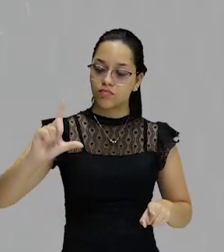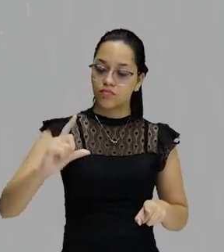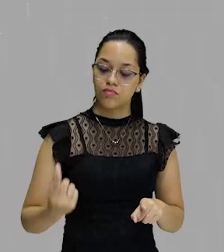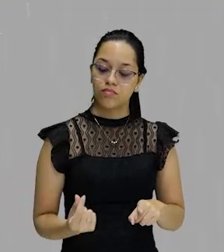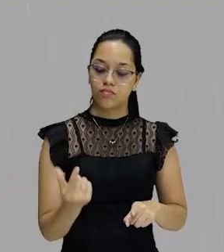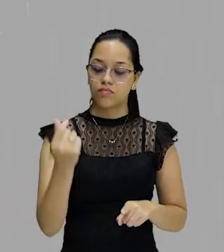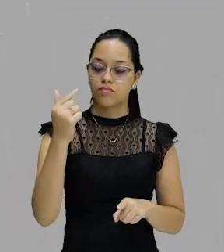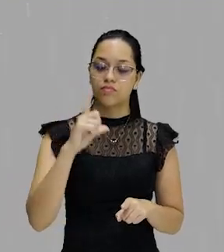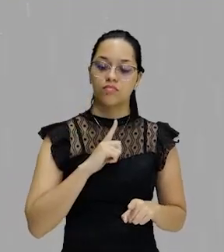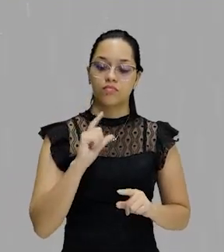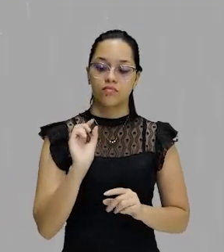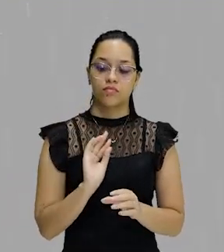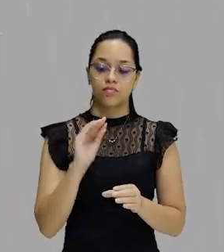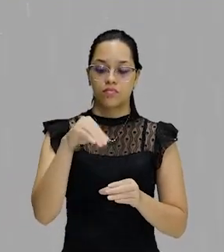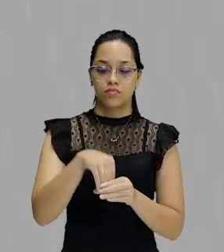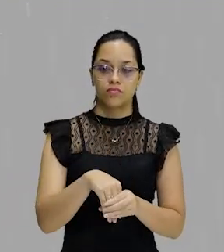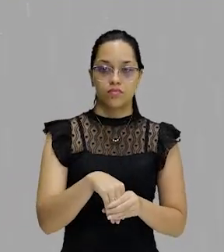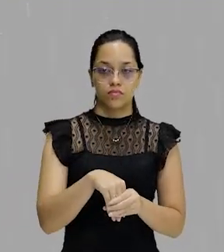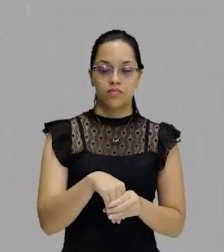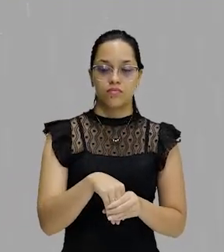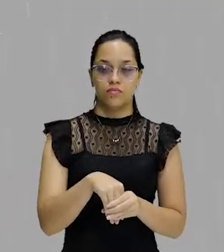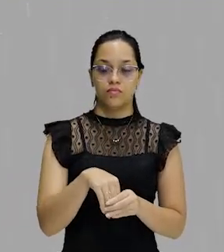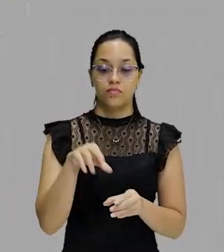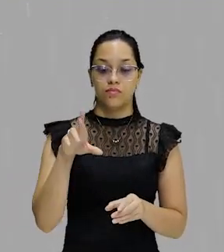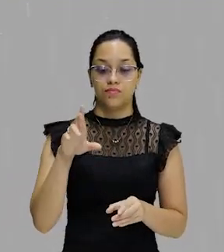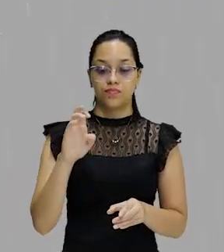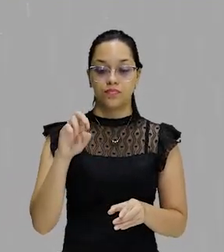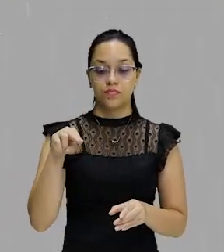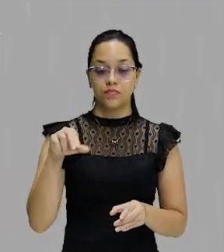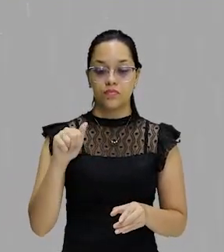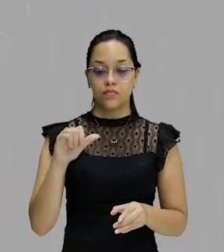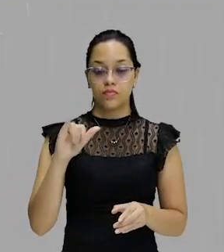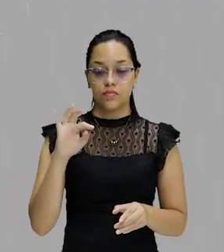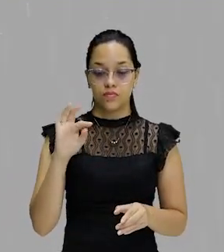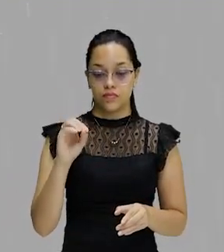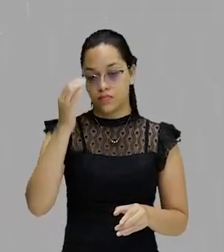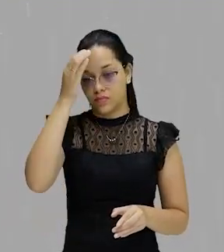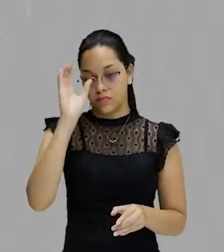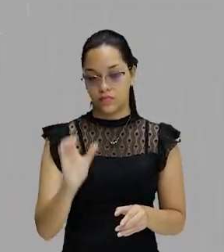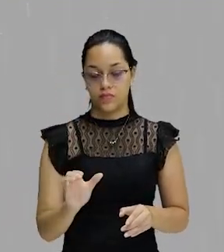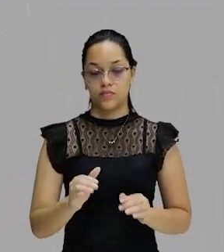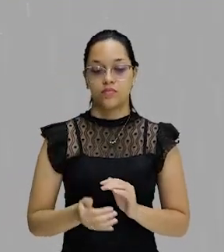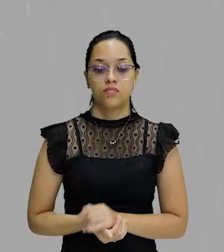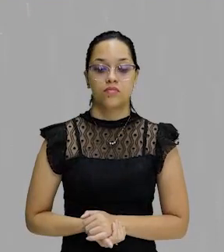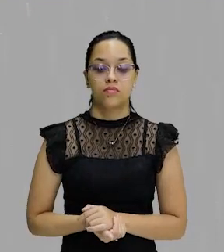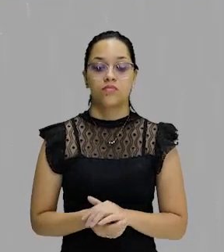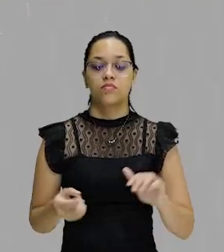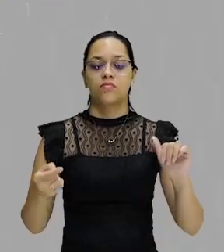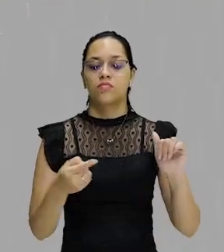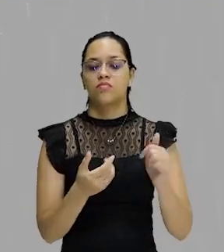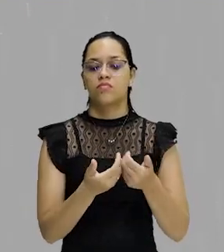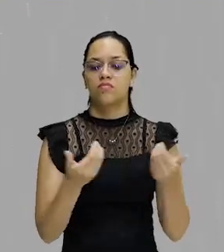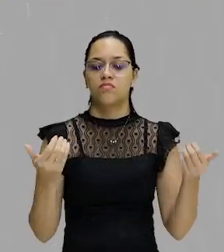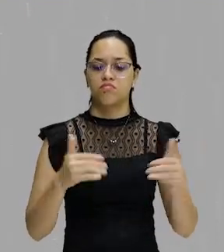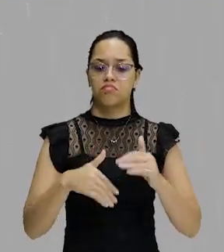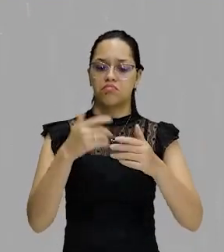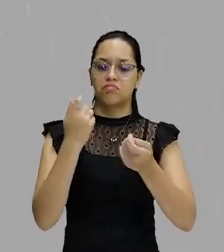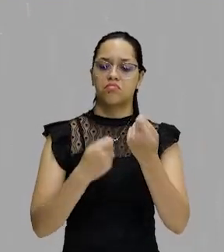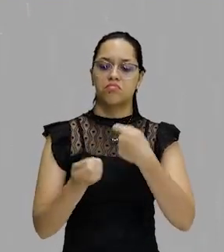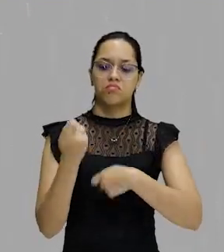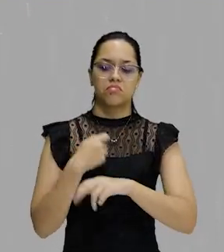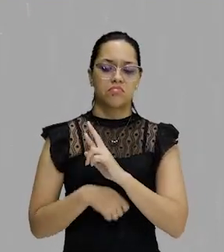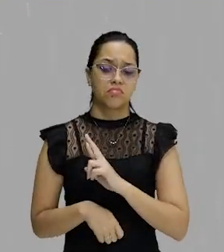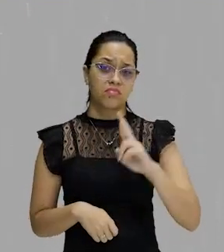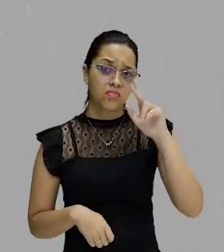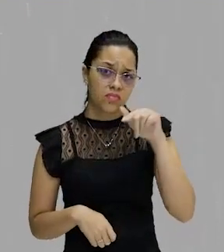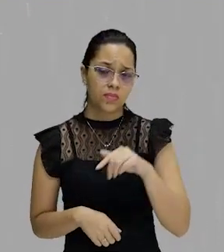estar presente dentro do renascimento cultural. Vamos analisar os distratores. Então, a resposta é a letra E. A separação entre desenvolvimento econômico e crença,